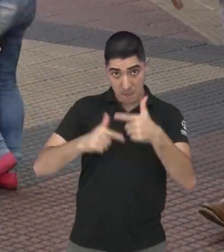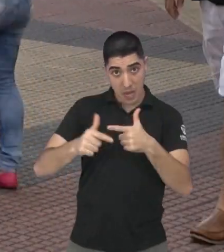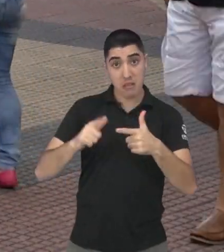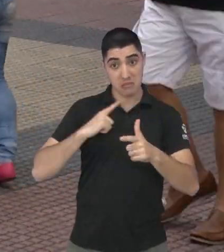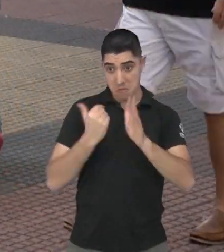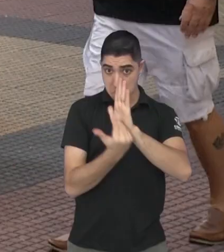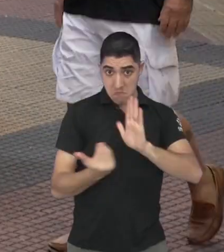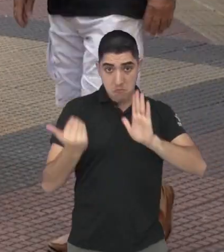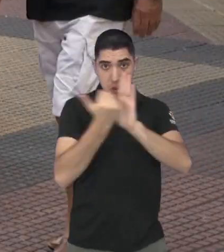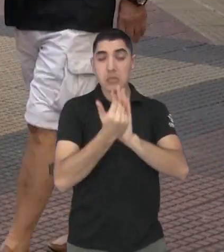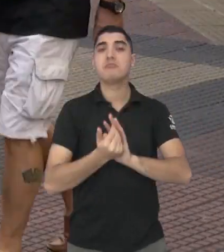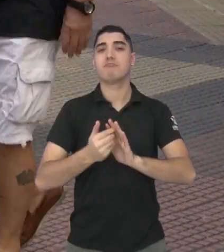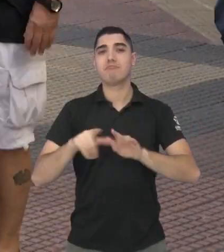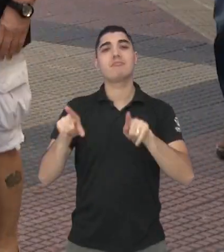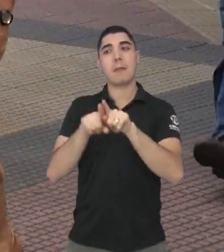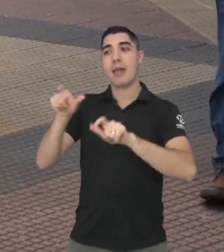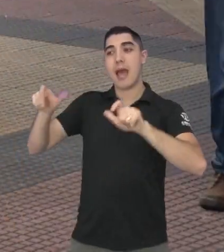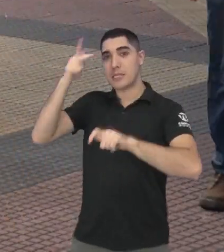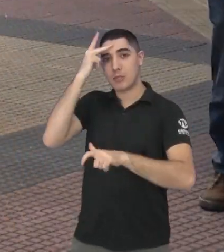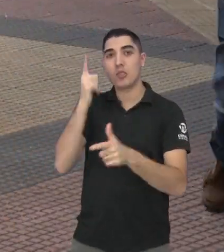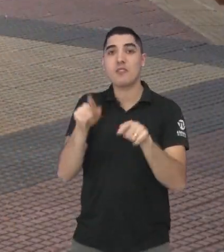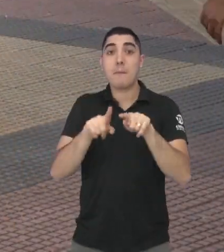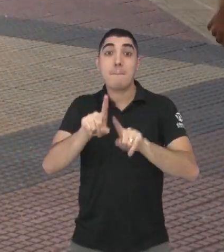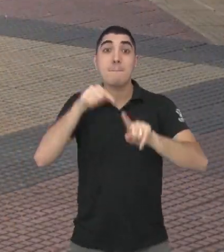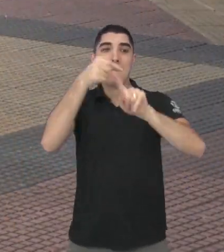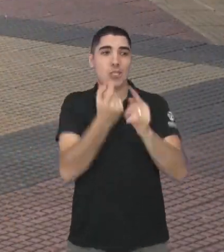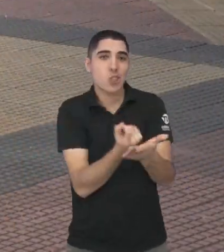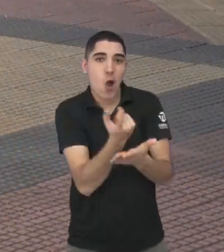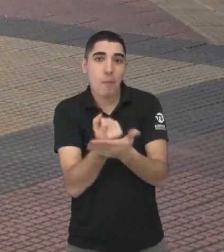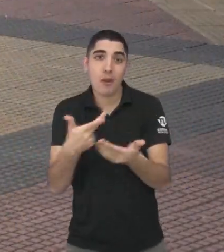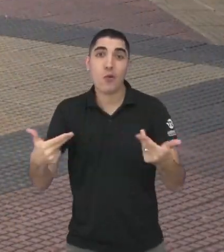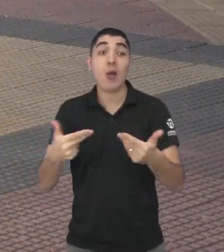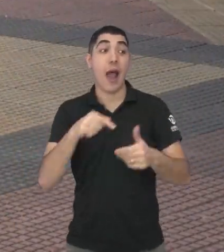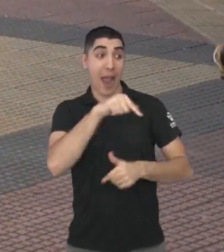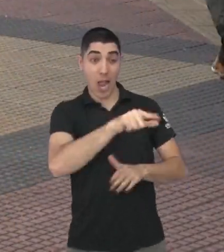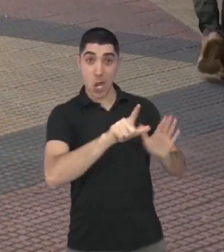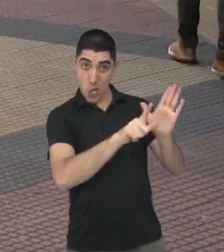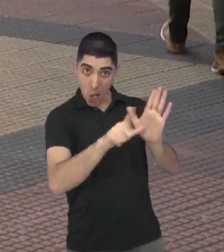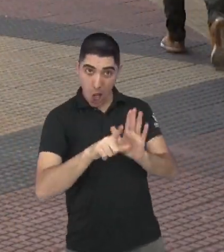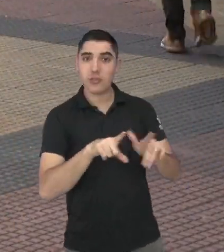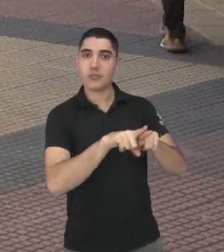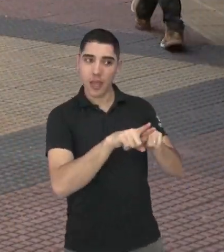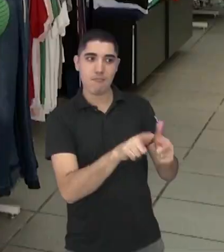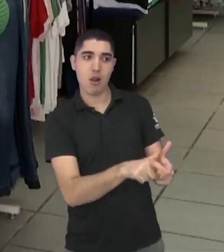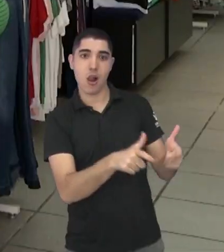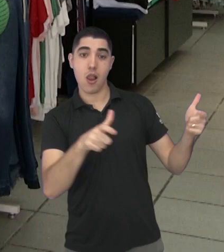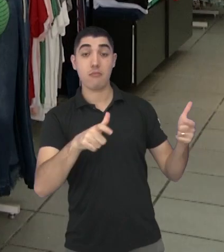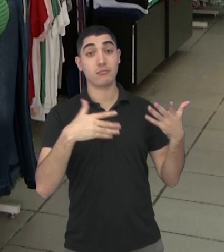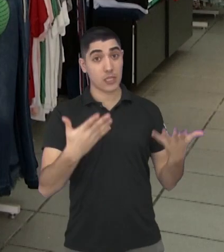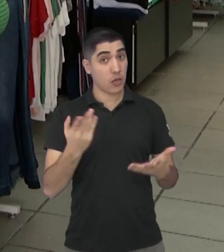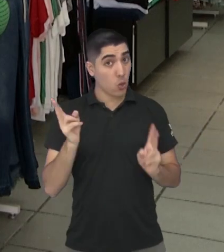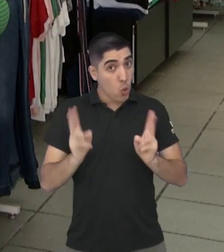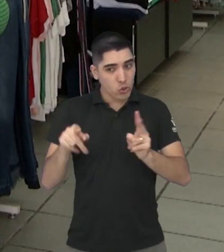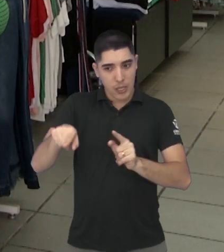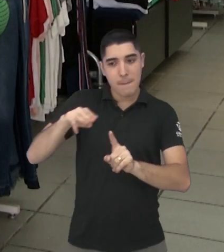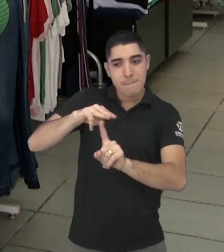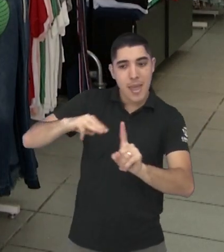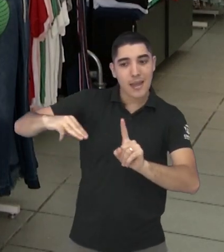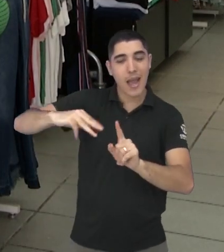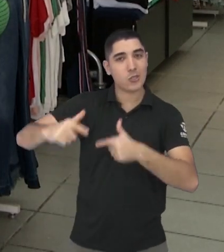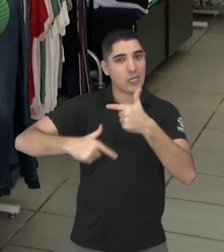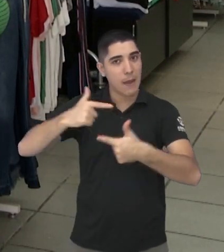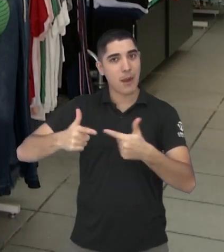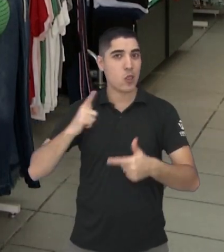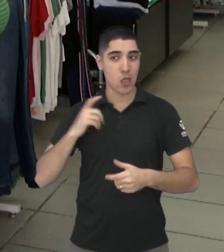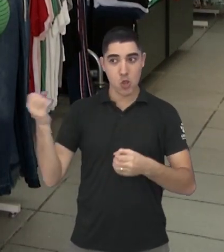vagas de emprego também aumenta a expectativa de consumo o que impacta diretamente no comércio e para que o mercado Continue